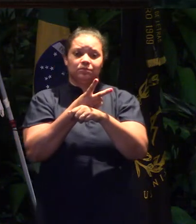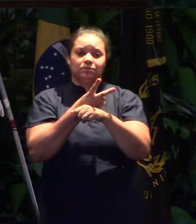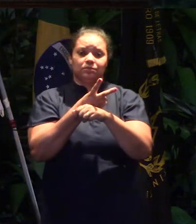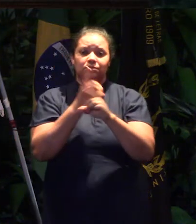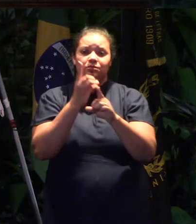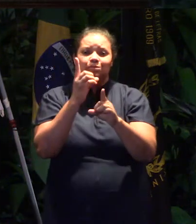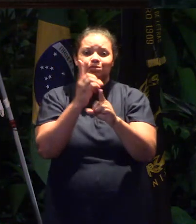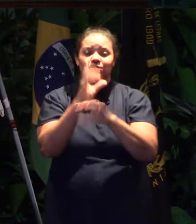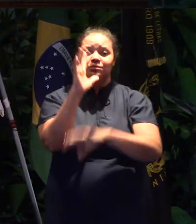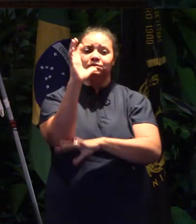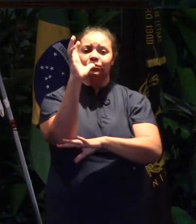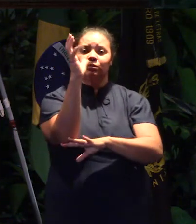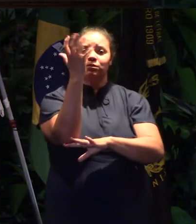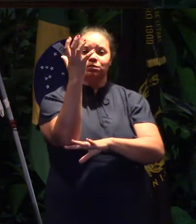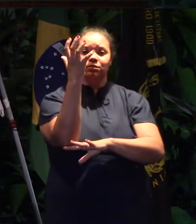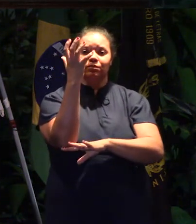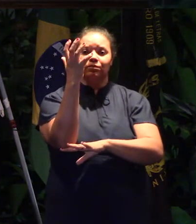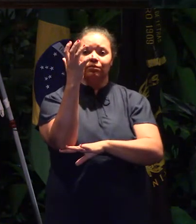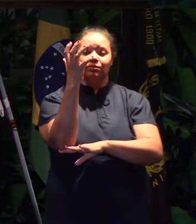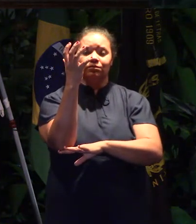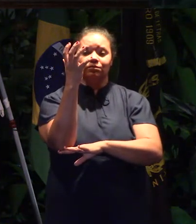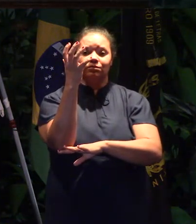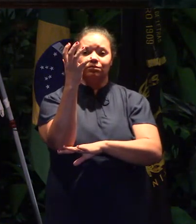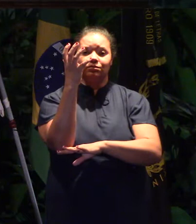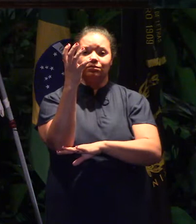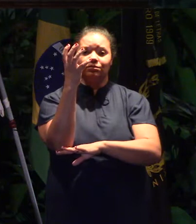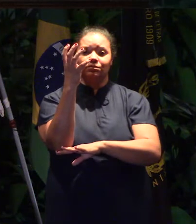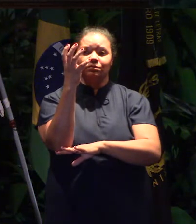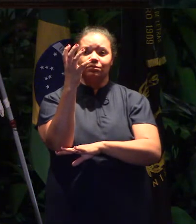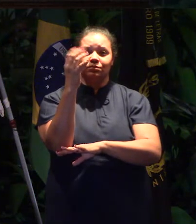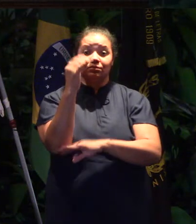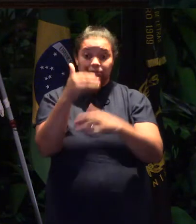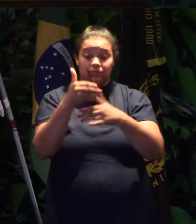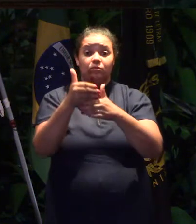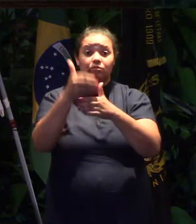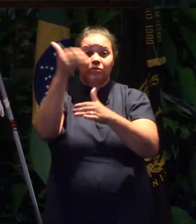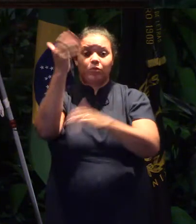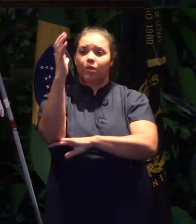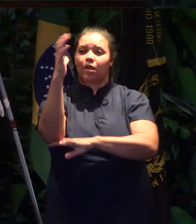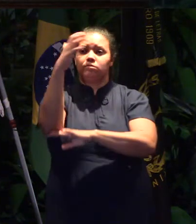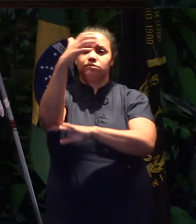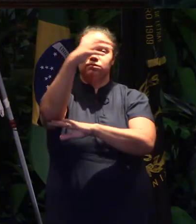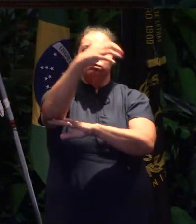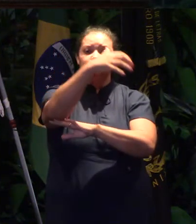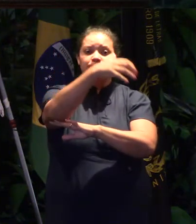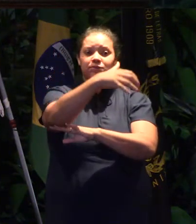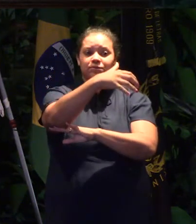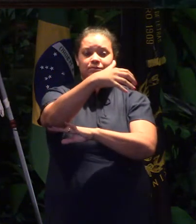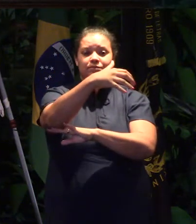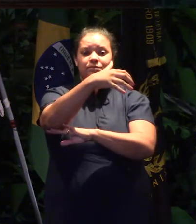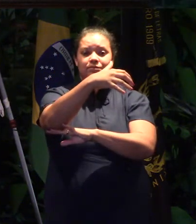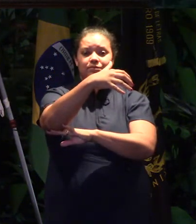arbusto espinhoso que, não se conformando com a contenção das grades de um muro, projetava-se através